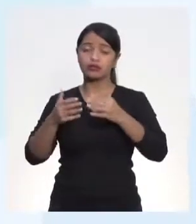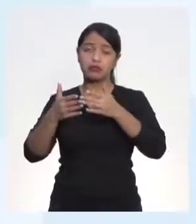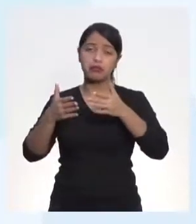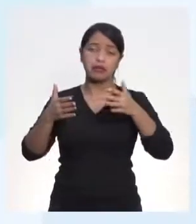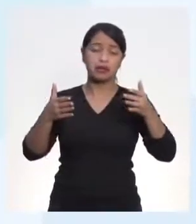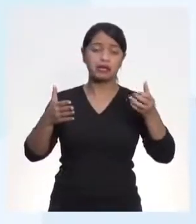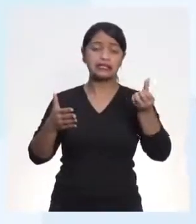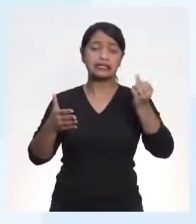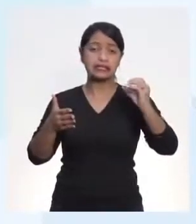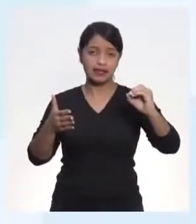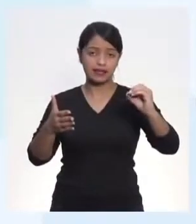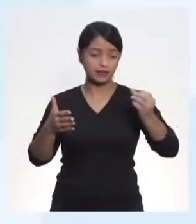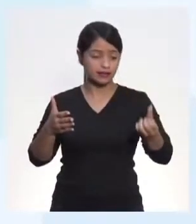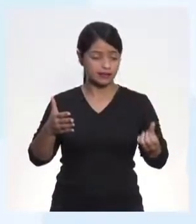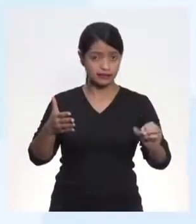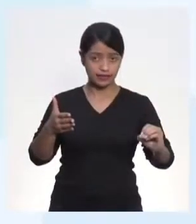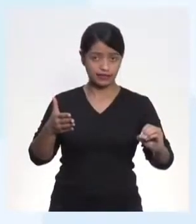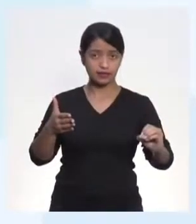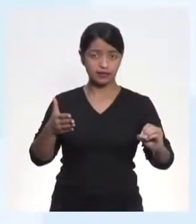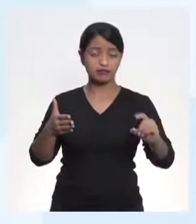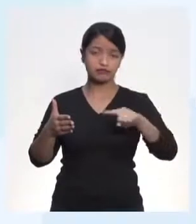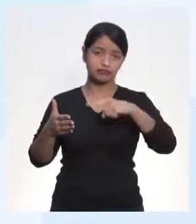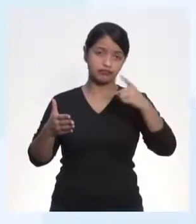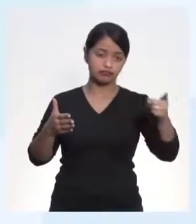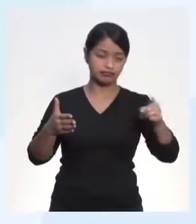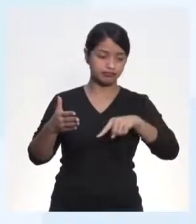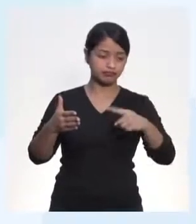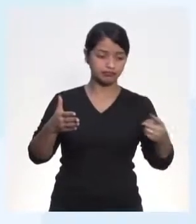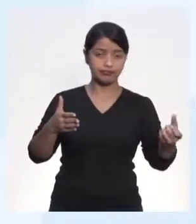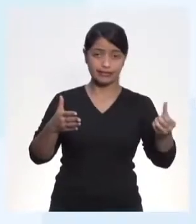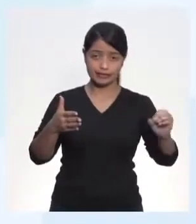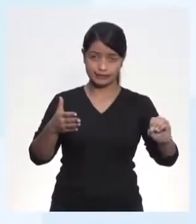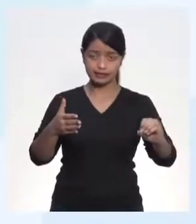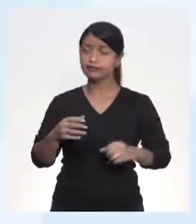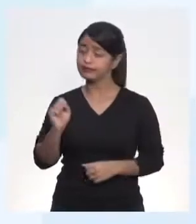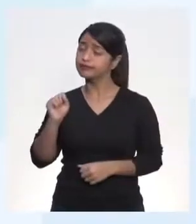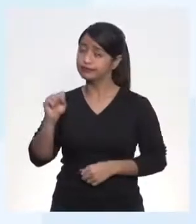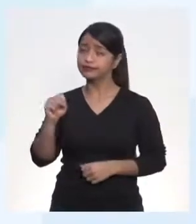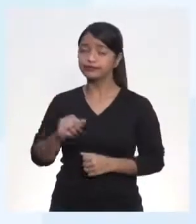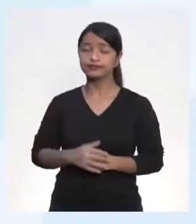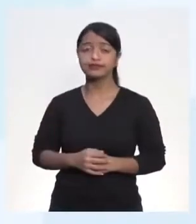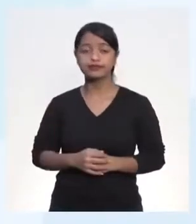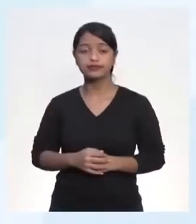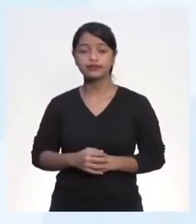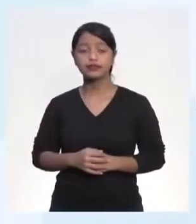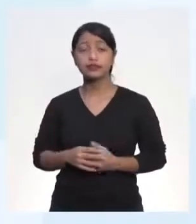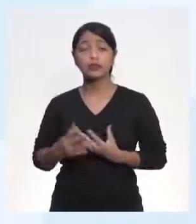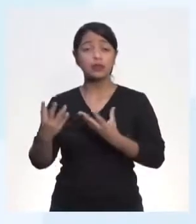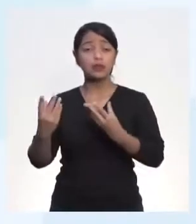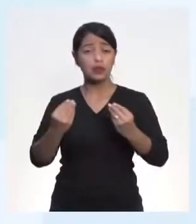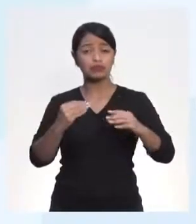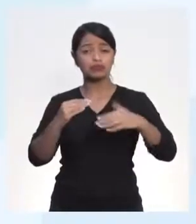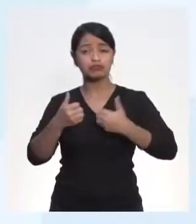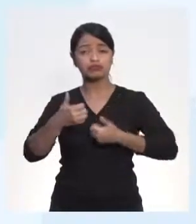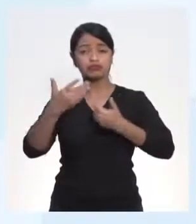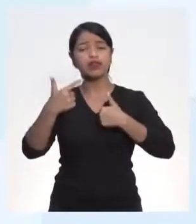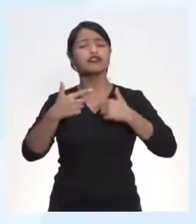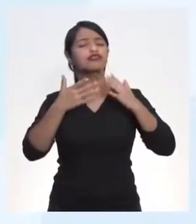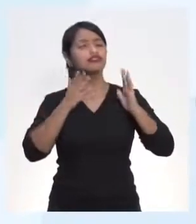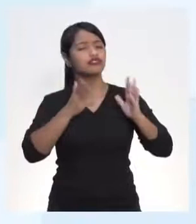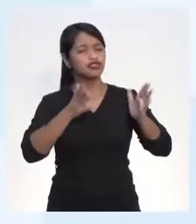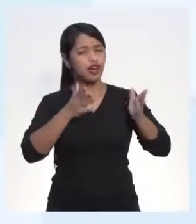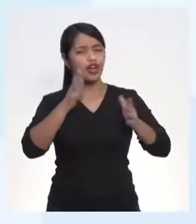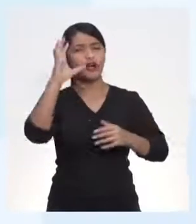próximo múltiplo comum aqui, né? Isso. E você sabe, Jonas, que nem muitos colocam aqui no chat. Ah, eu já aprendi, eu já